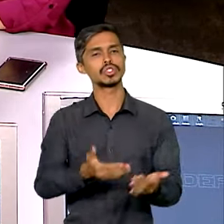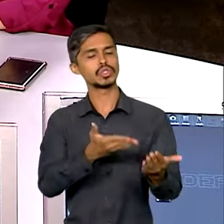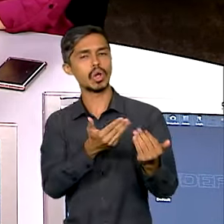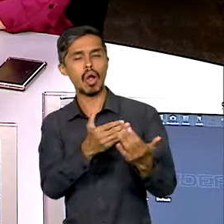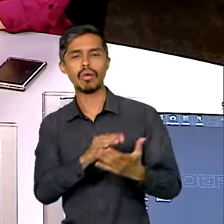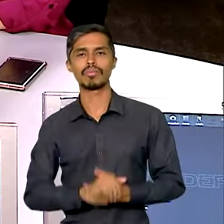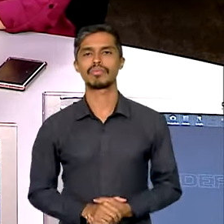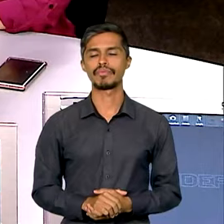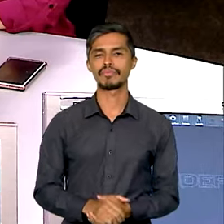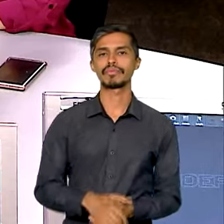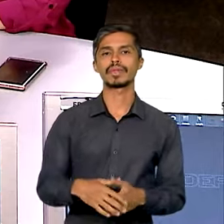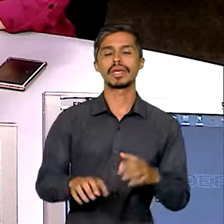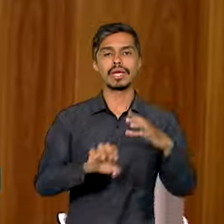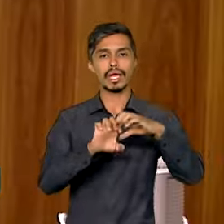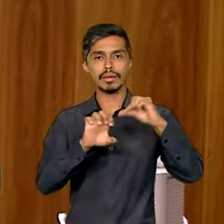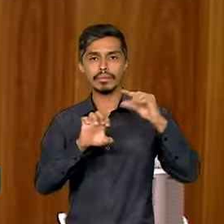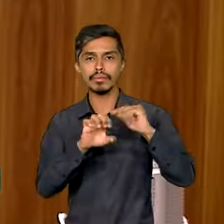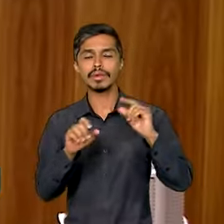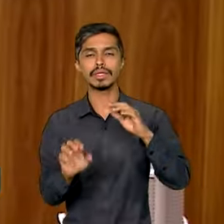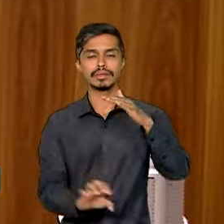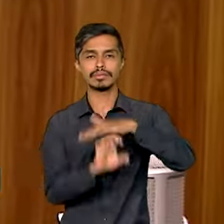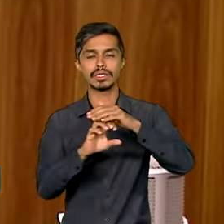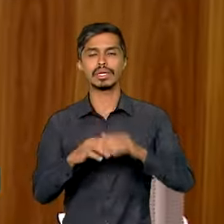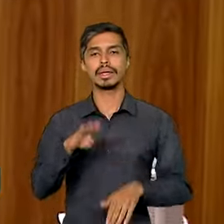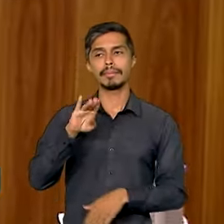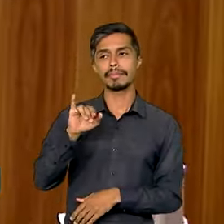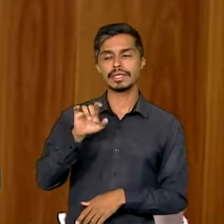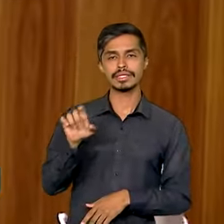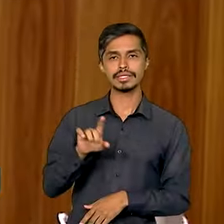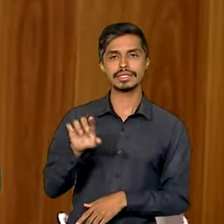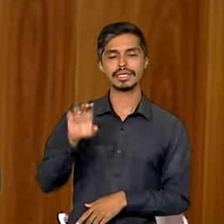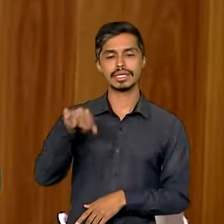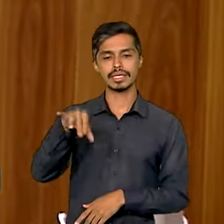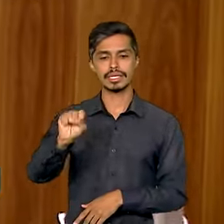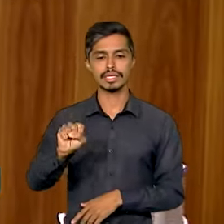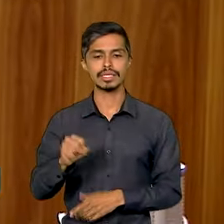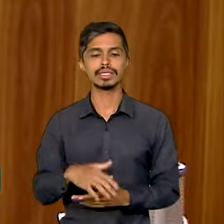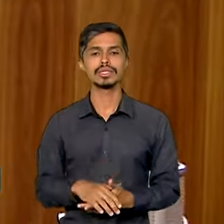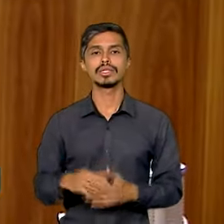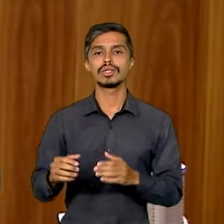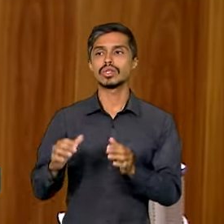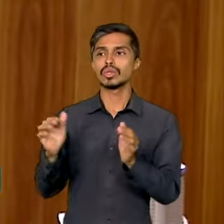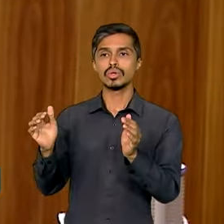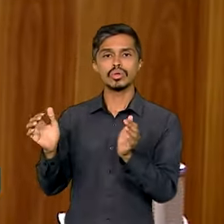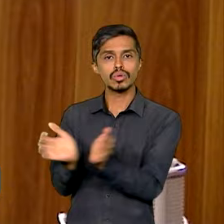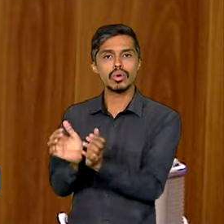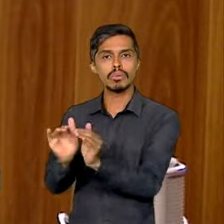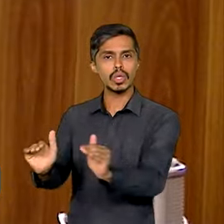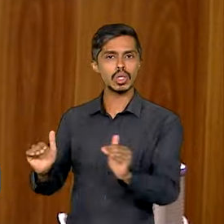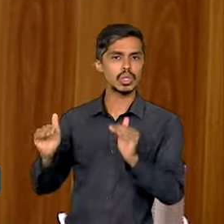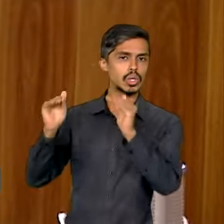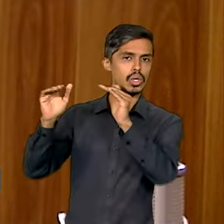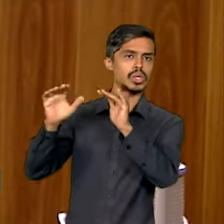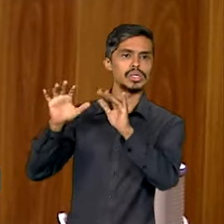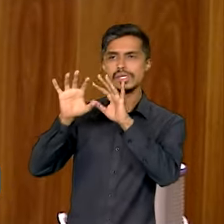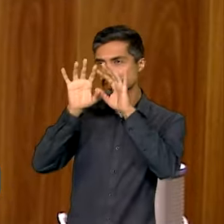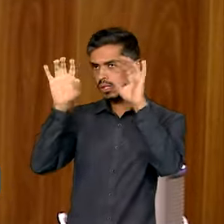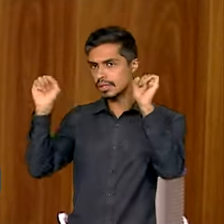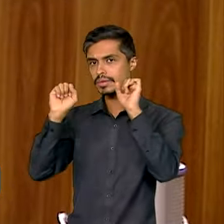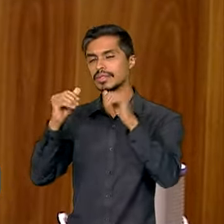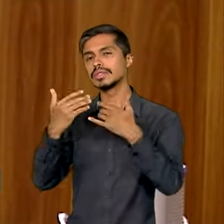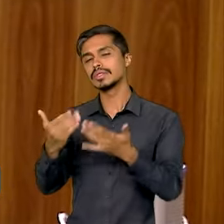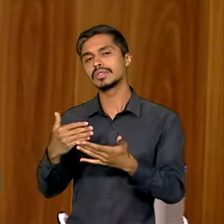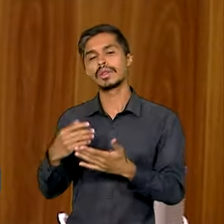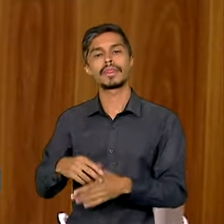juventude, startups, business, cortes supremas das 20 economias que